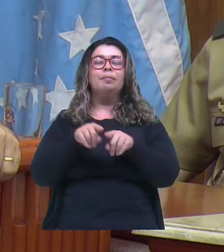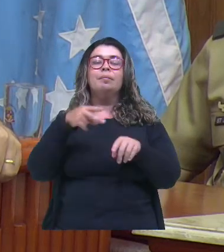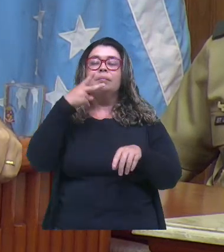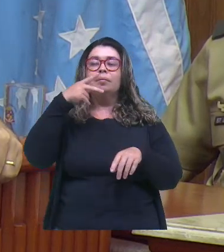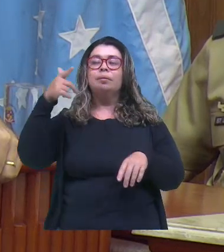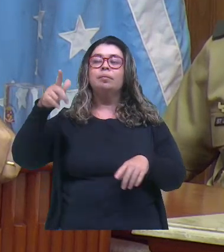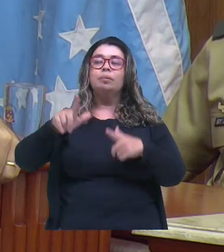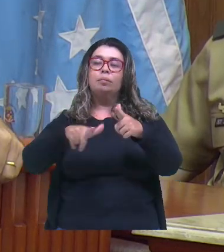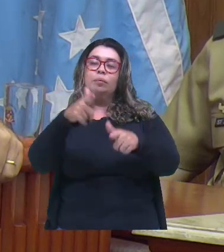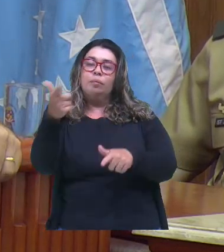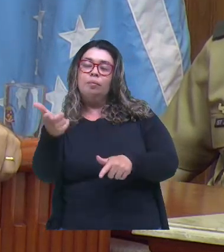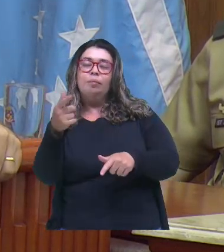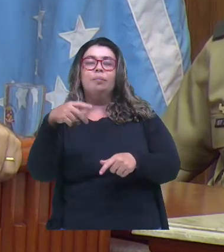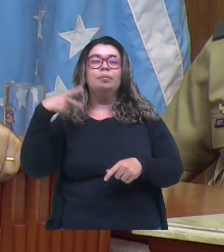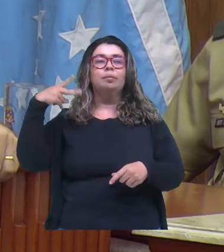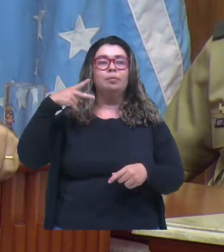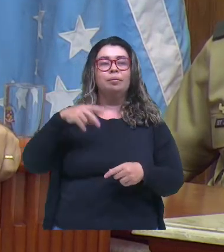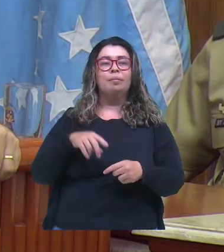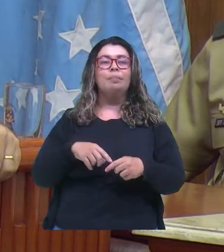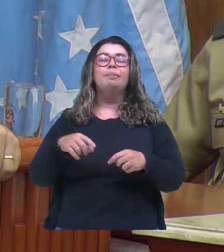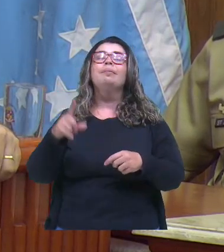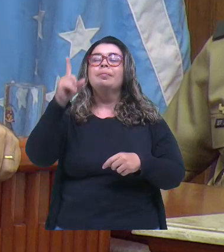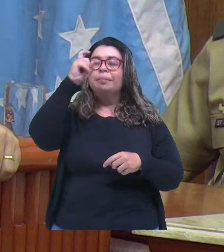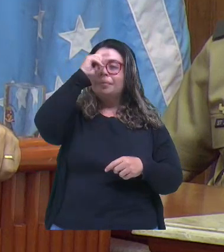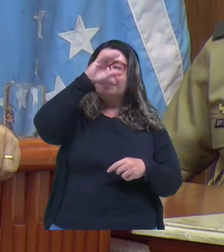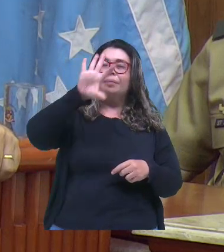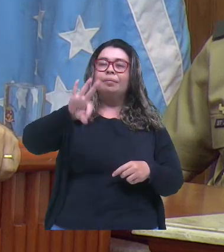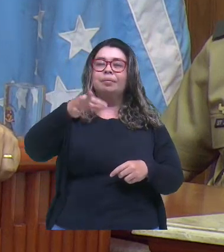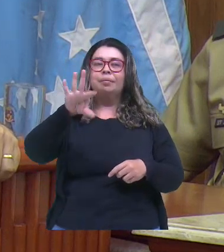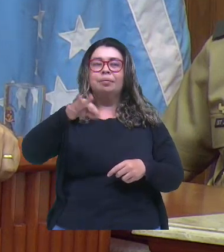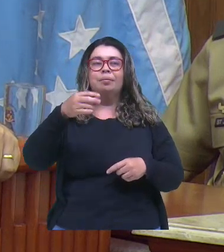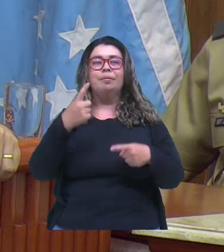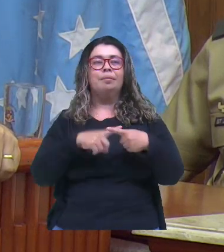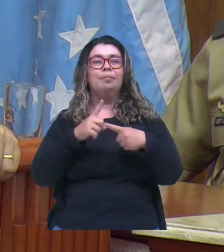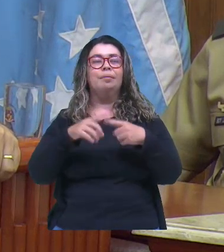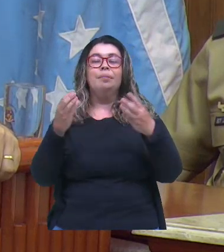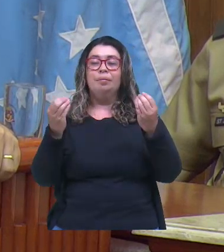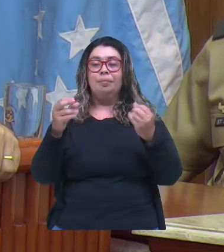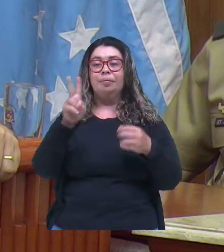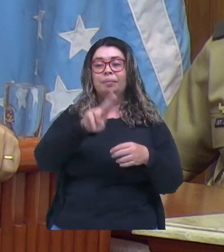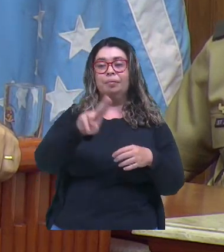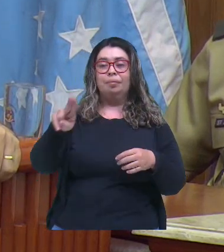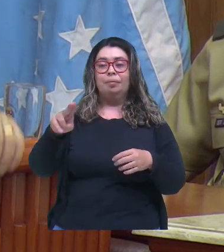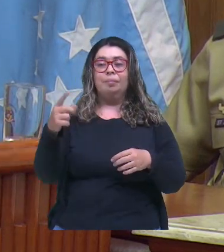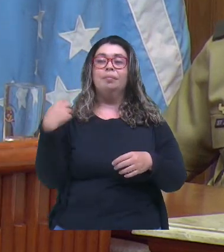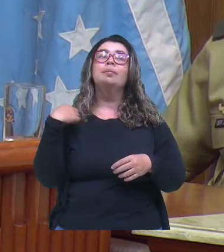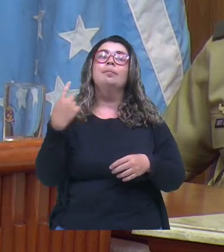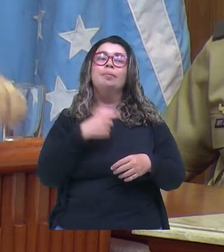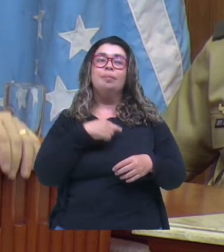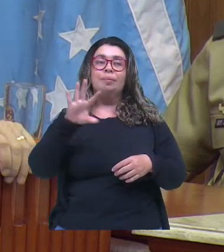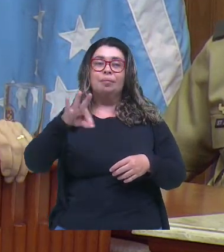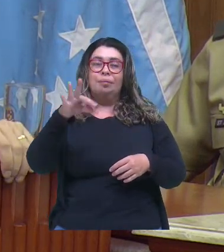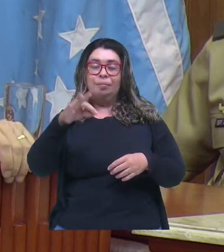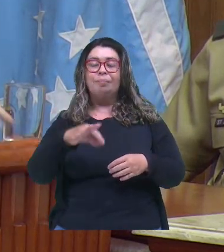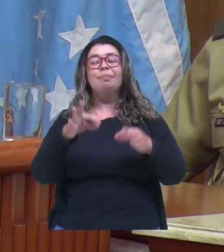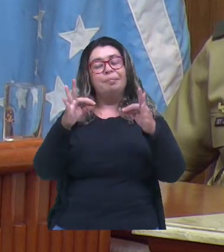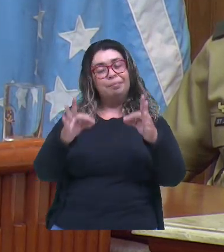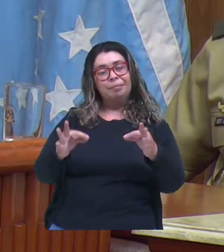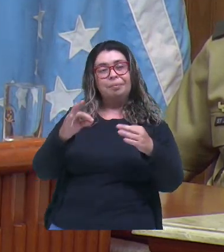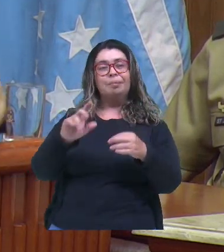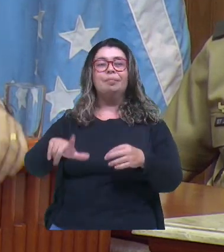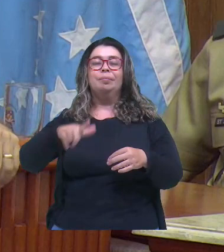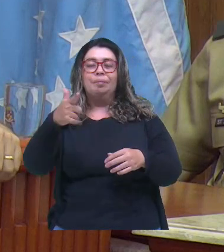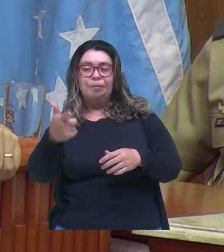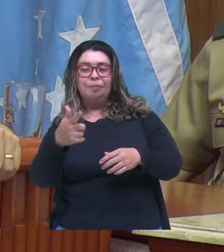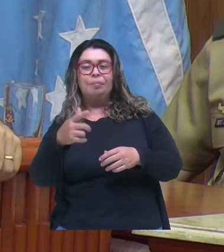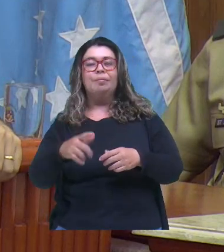vereadores. Foi uma tarefa difícil a escolha, foi uma tarefa complicada, porque eram muitos nomes, mas nós acertamos. É o primeiro ano da homenagem, outros anos